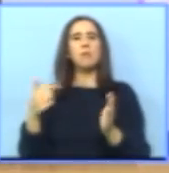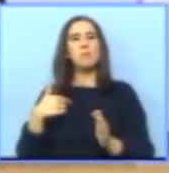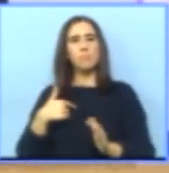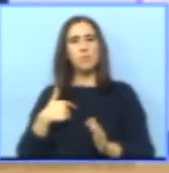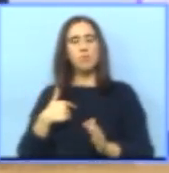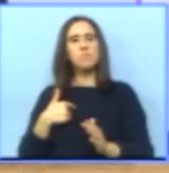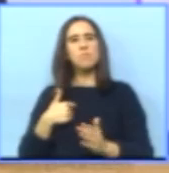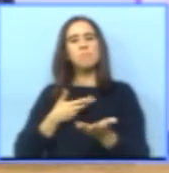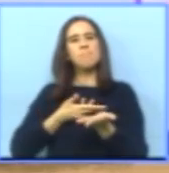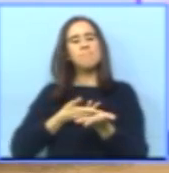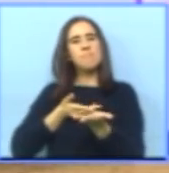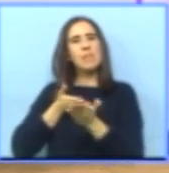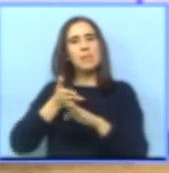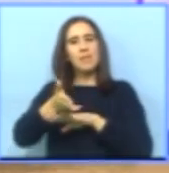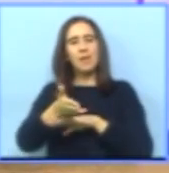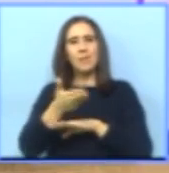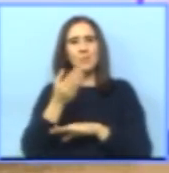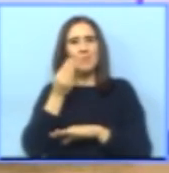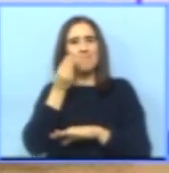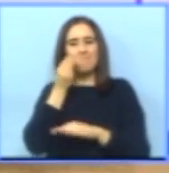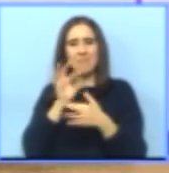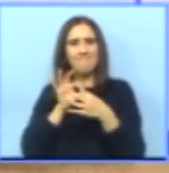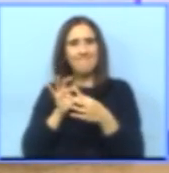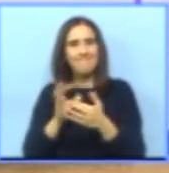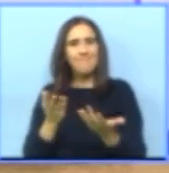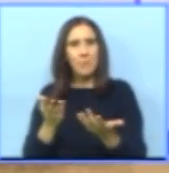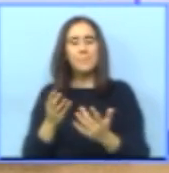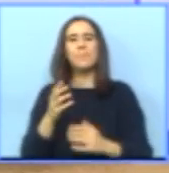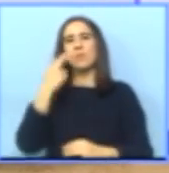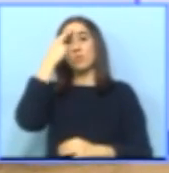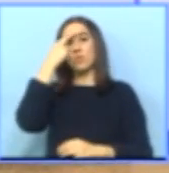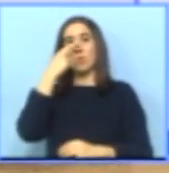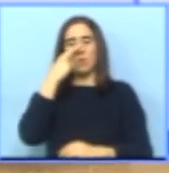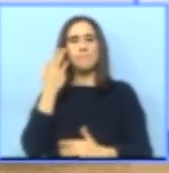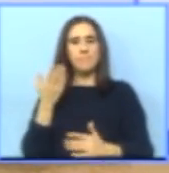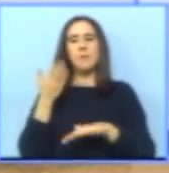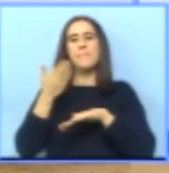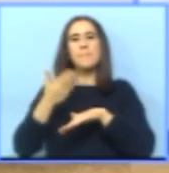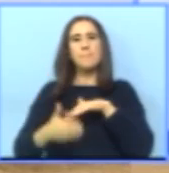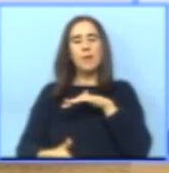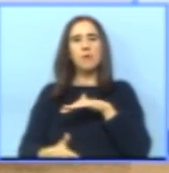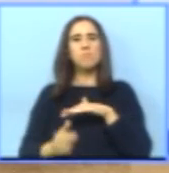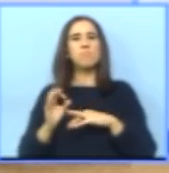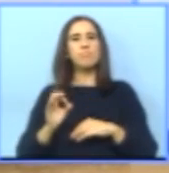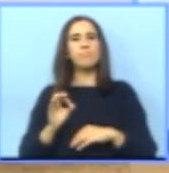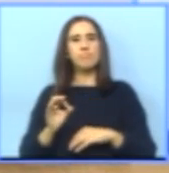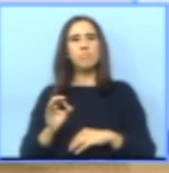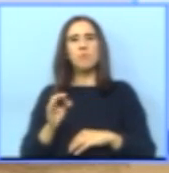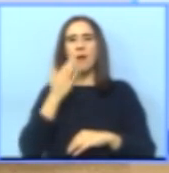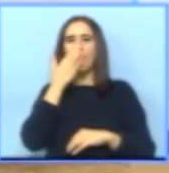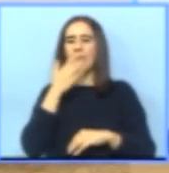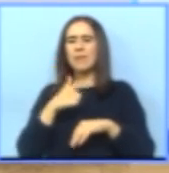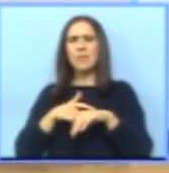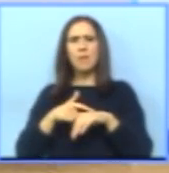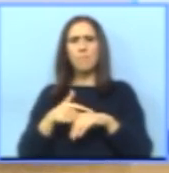direto, quase epidérmico, não é? Com a história, quer dizer, de repente estava ali numa cápsula do